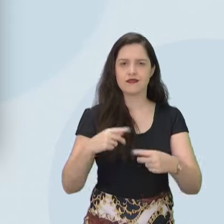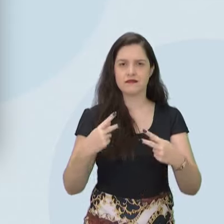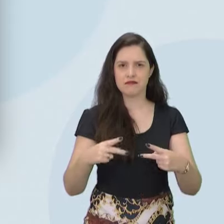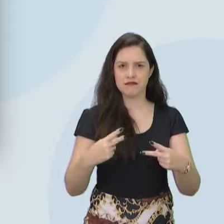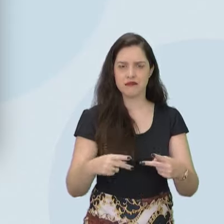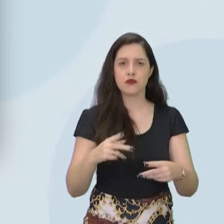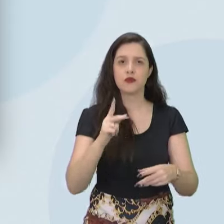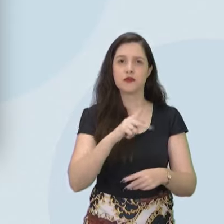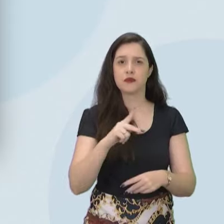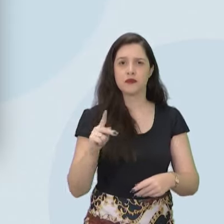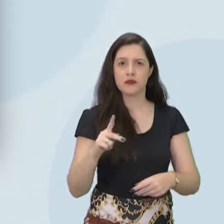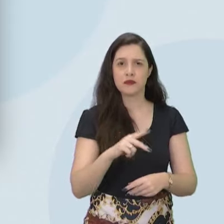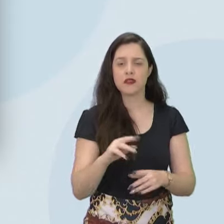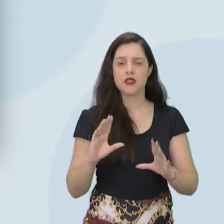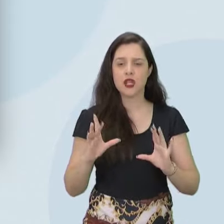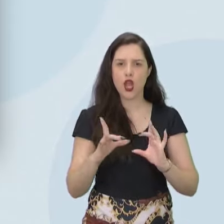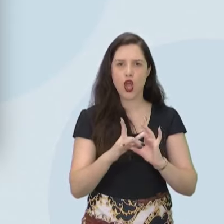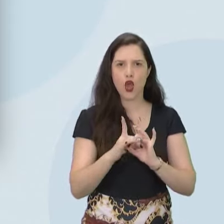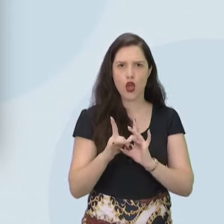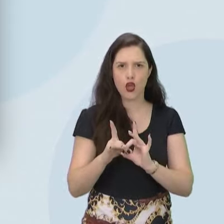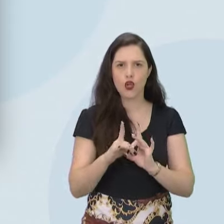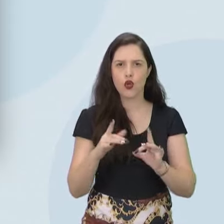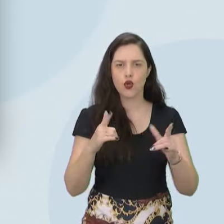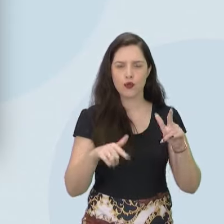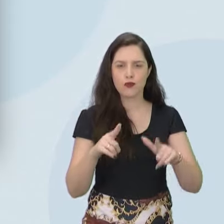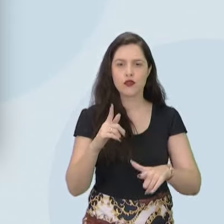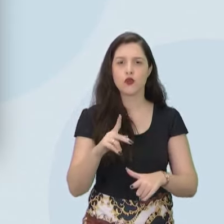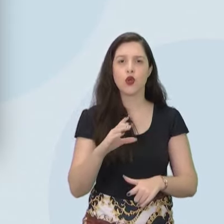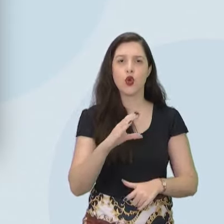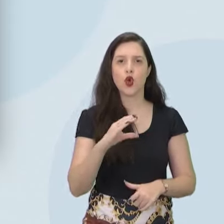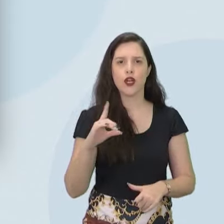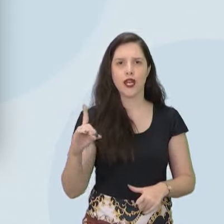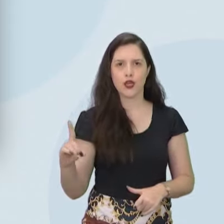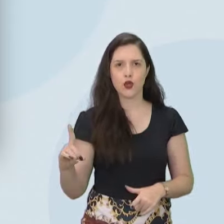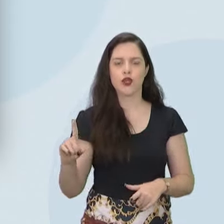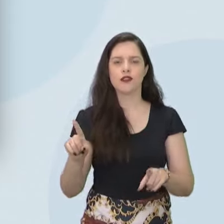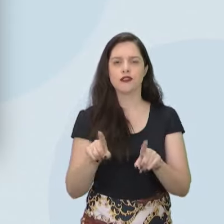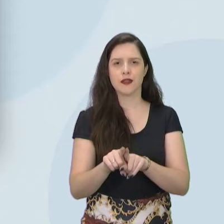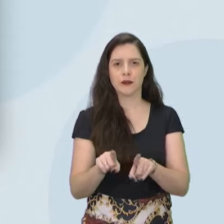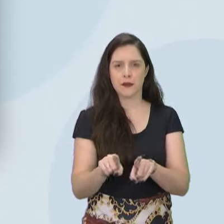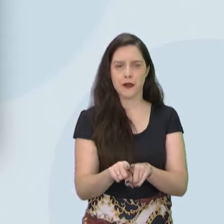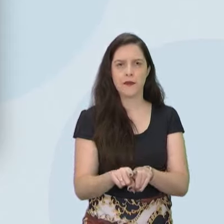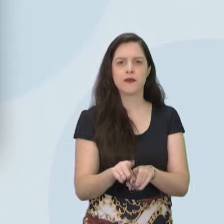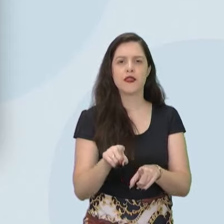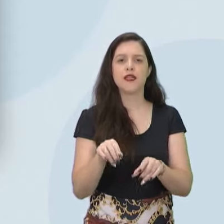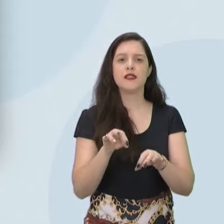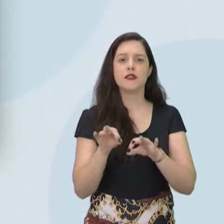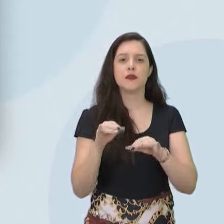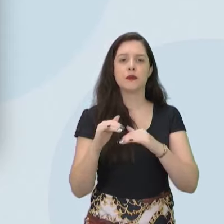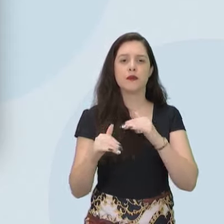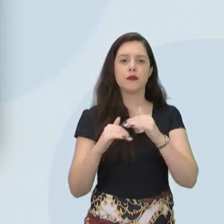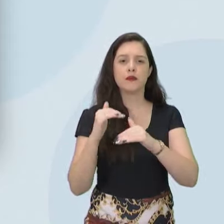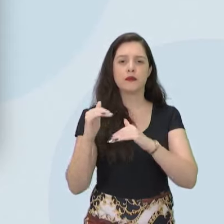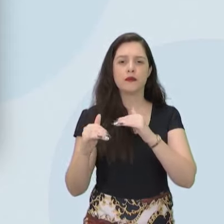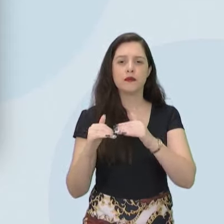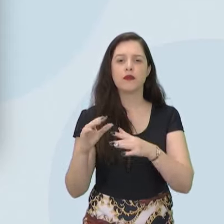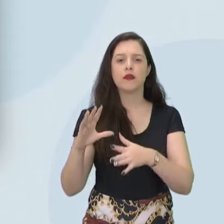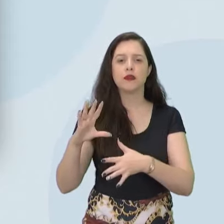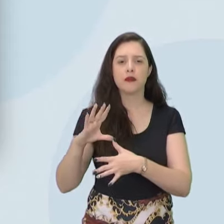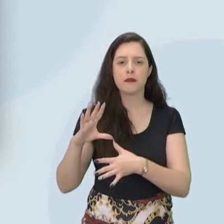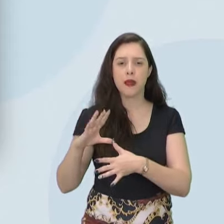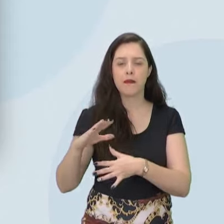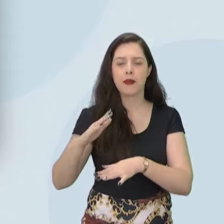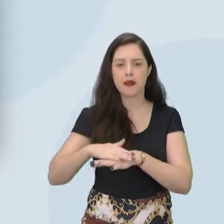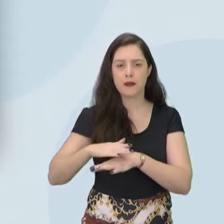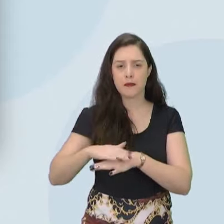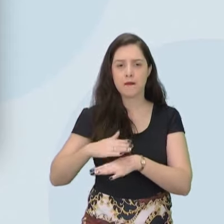em que os professores se reúnem com o professor coordenador. E é importante aí ter esse mapa em mãos, e